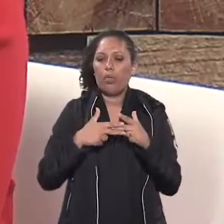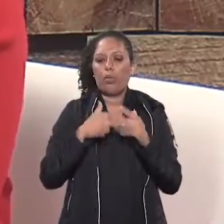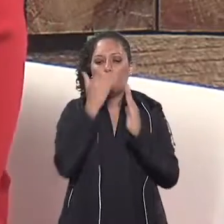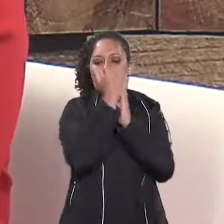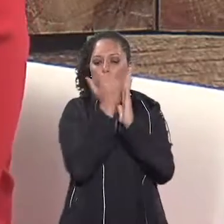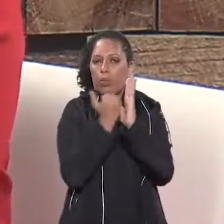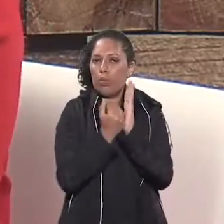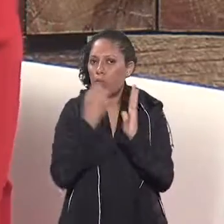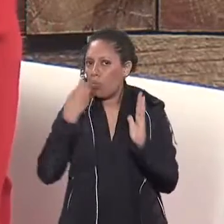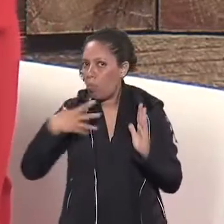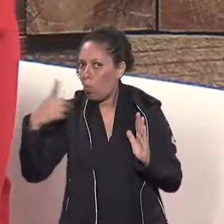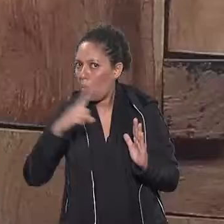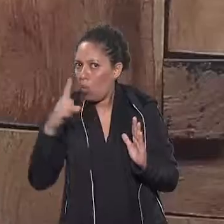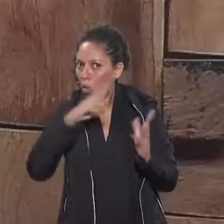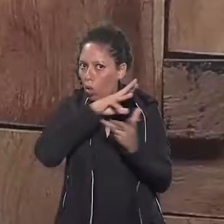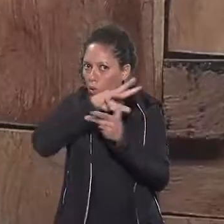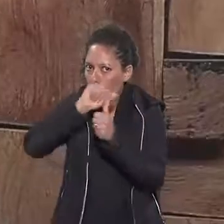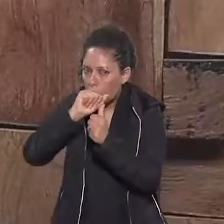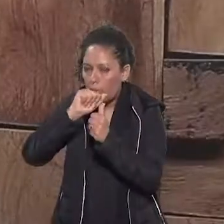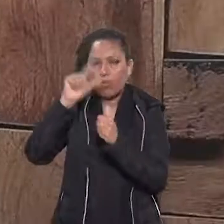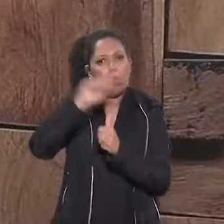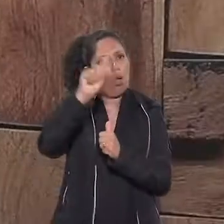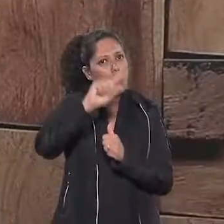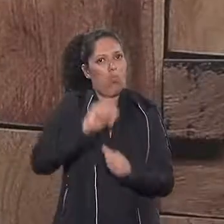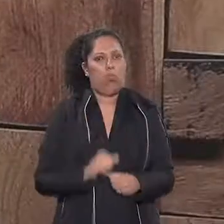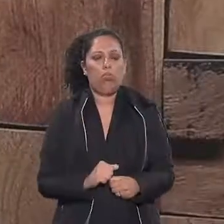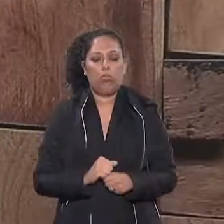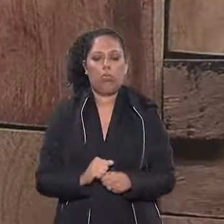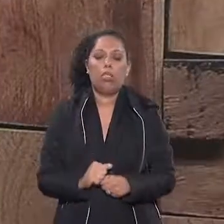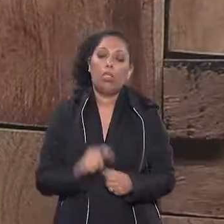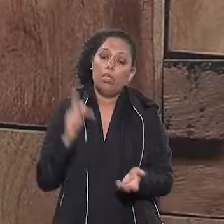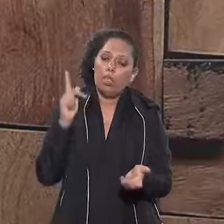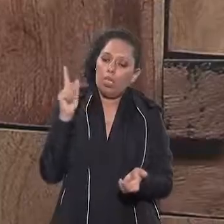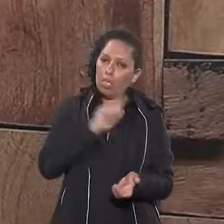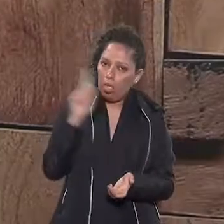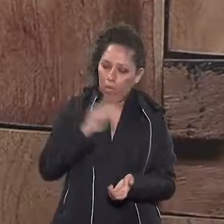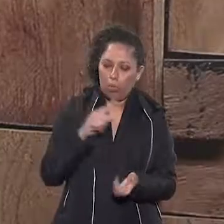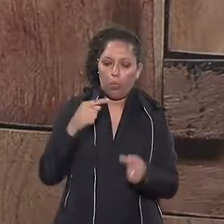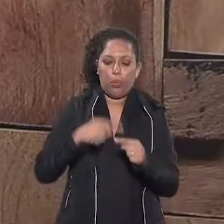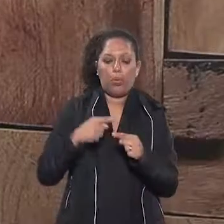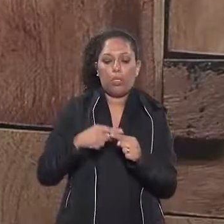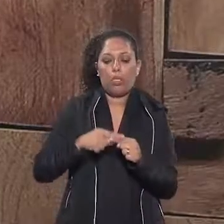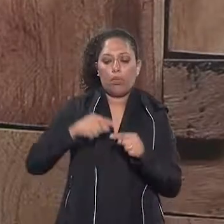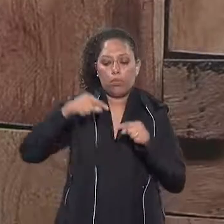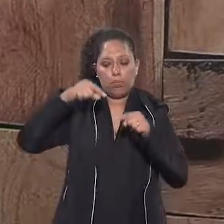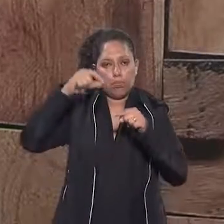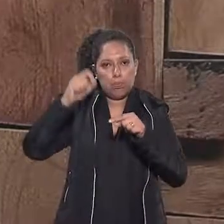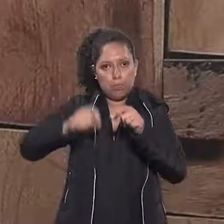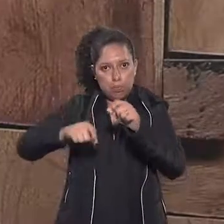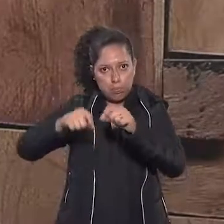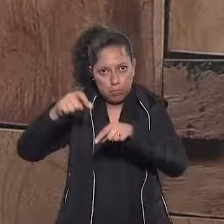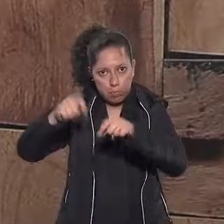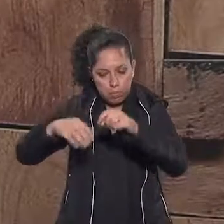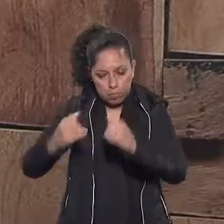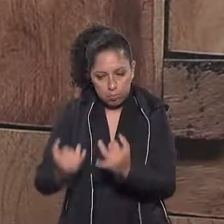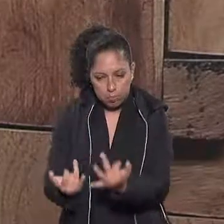um processo sustentável, né? Certamente não, porque esses agrotóxicos existem